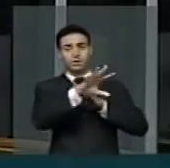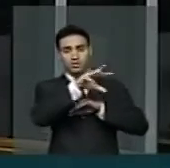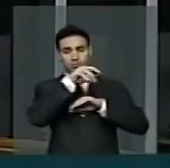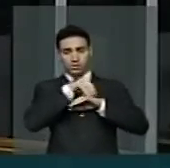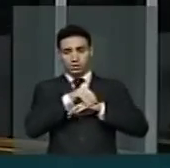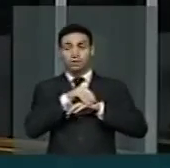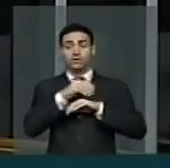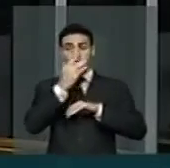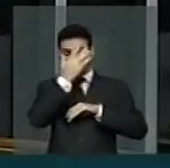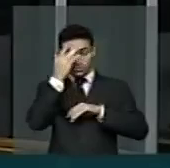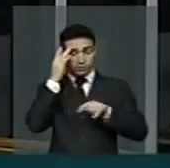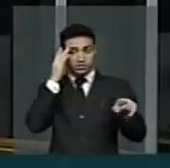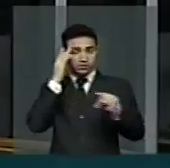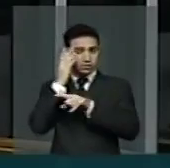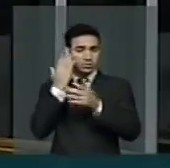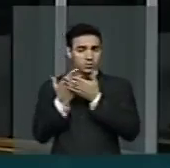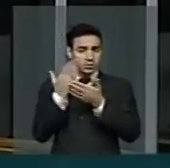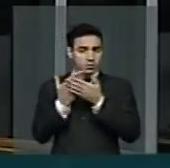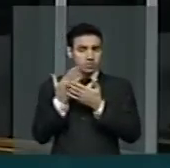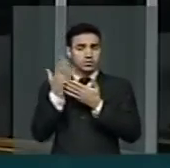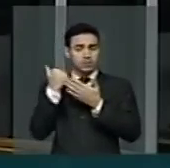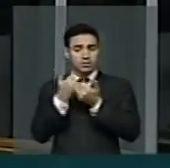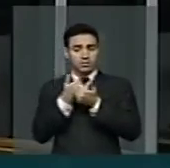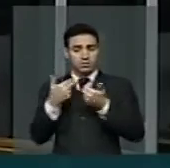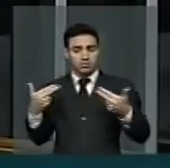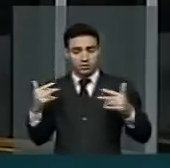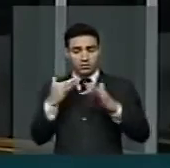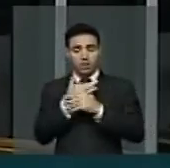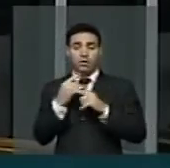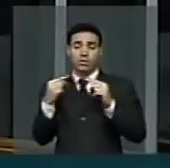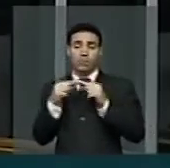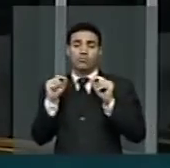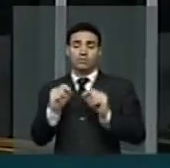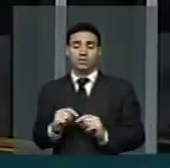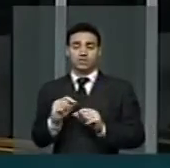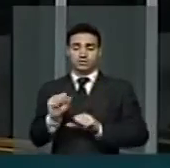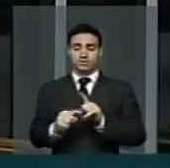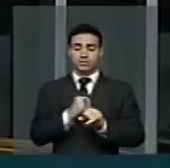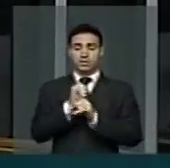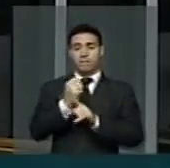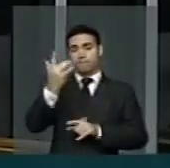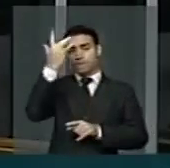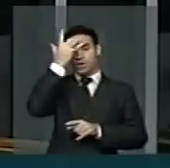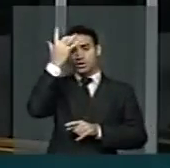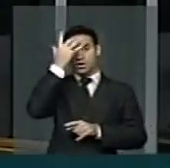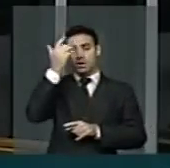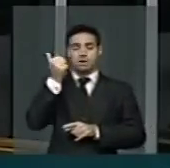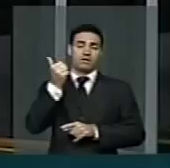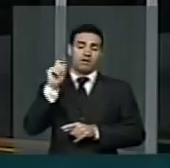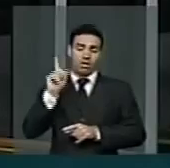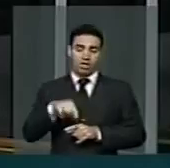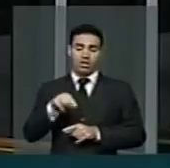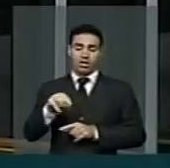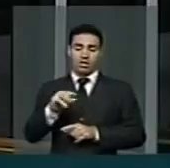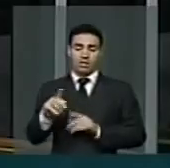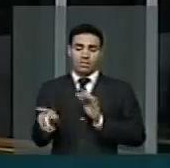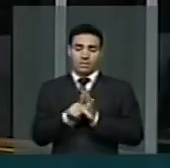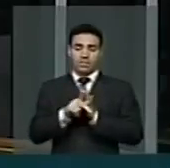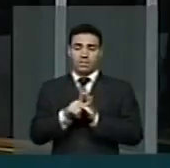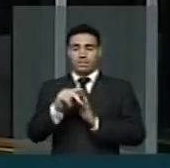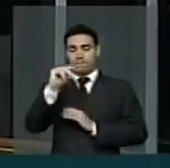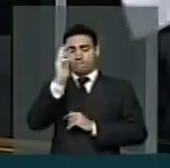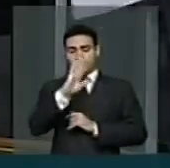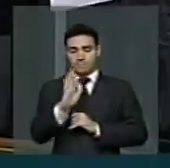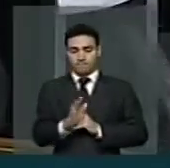coletivo deve ser o eixo e a prioridade numa sociedade moderna e tão grandiosa como a sociedade